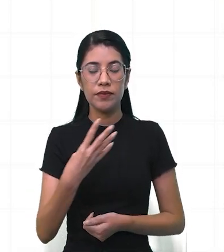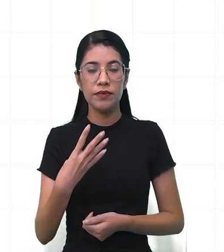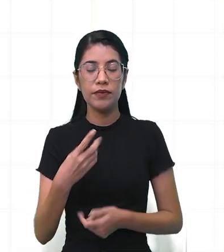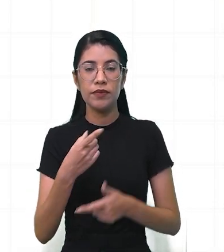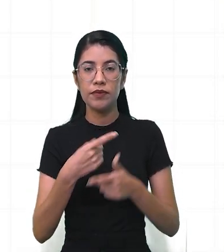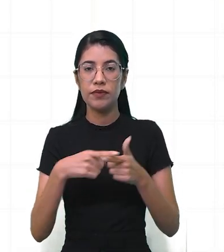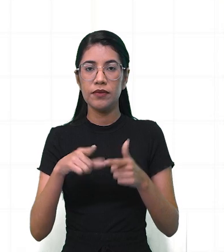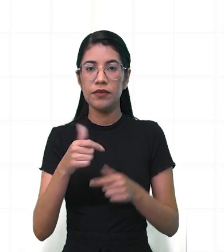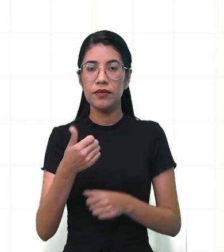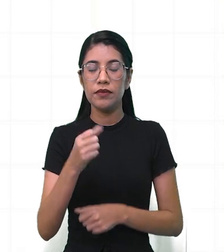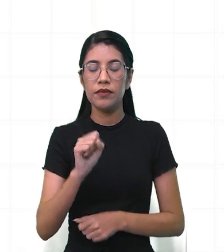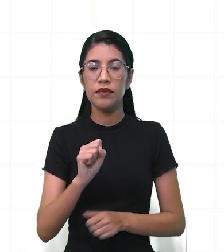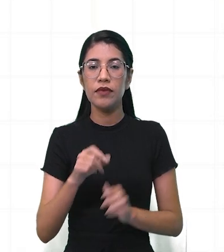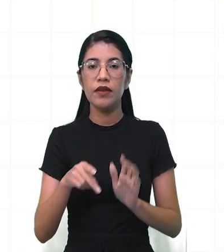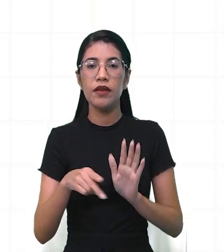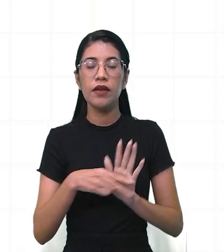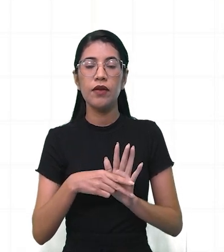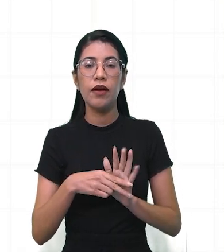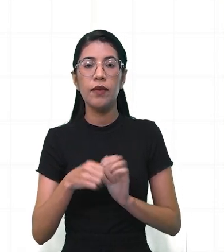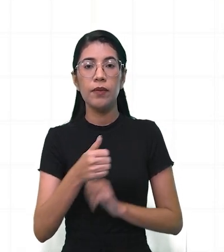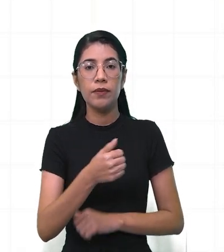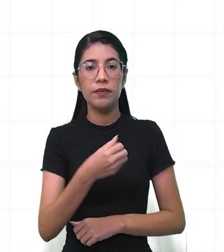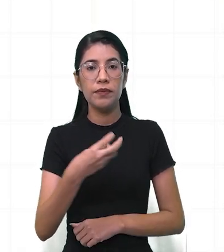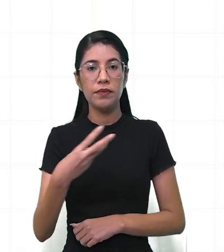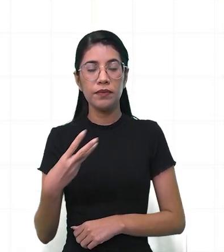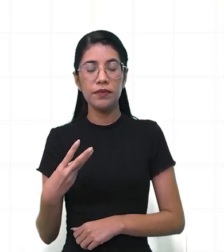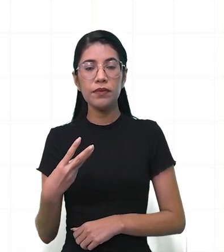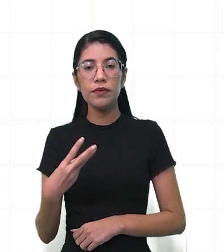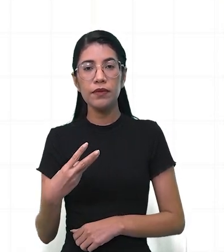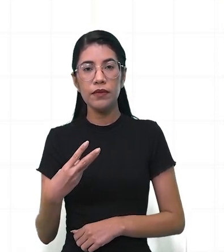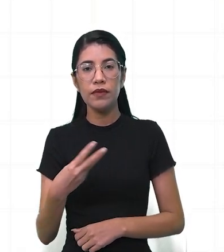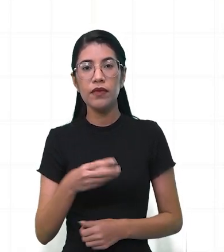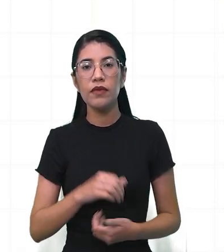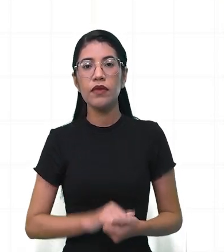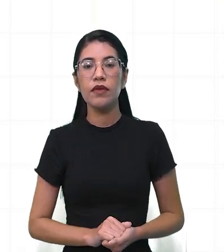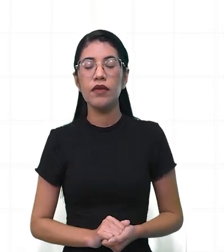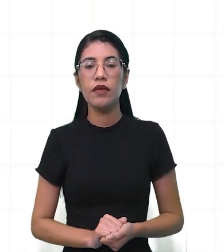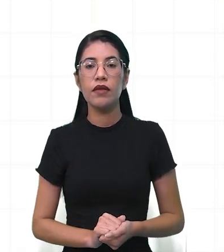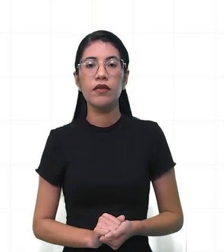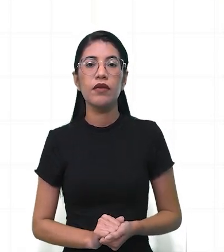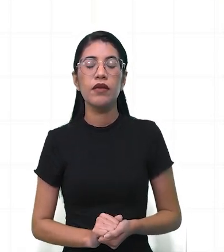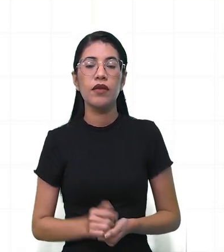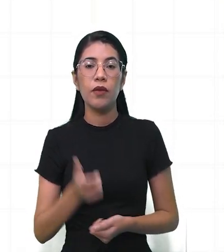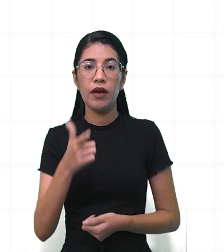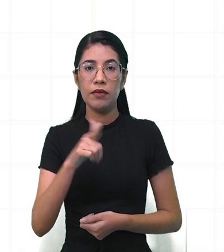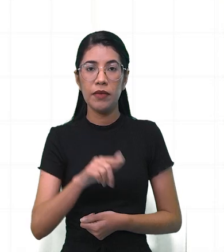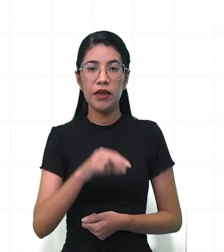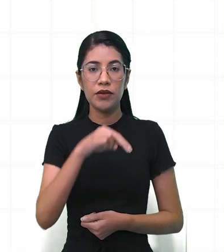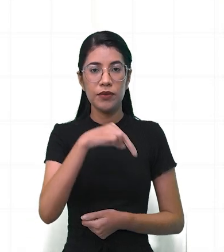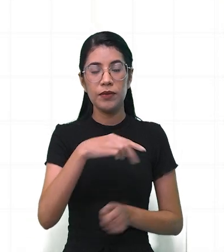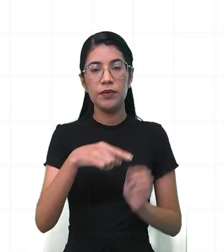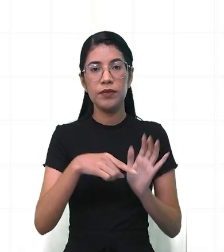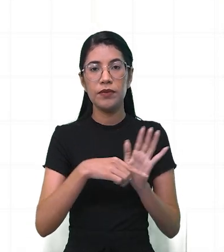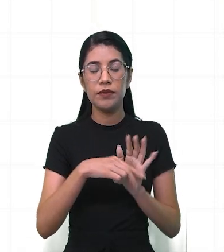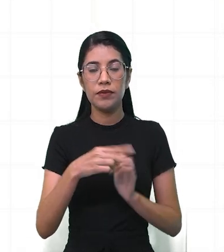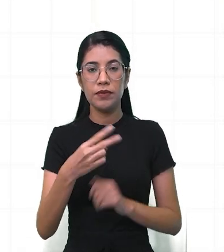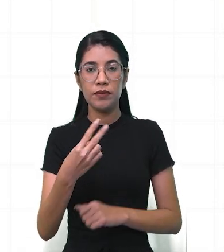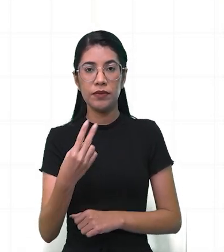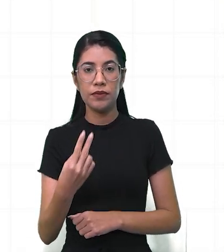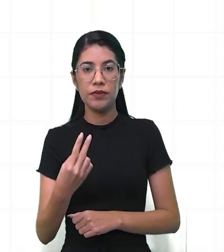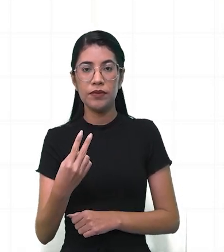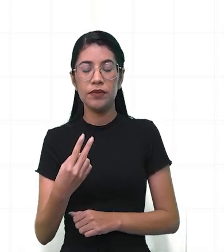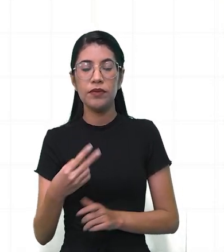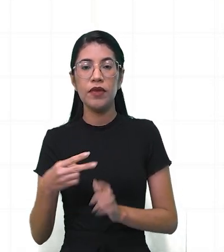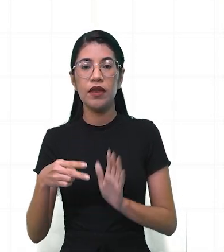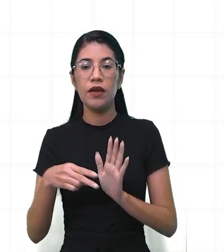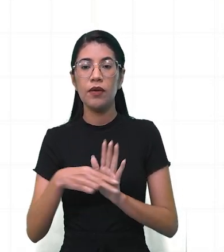por 18, isso é igual a 13. Então, vamos repetir, n menos 2